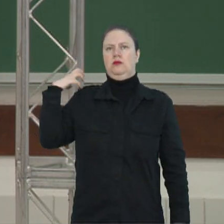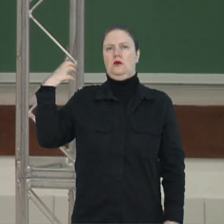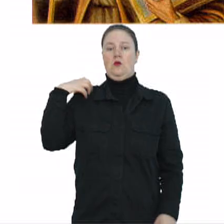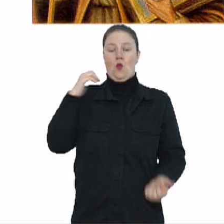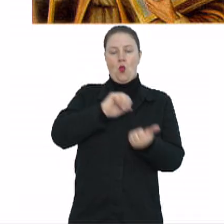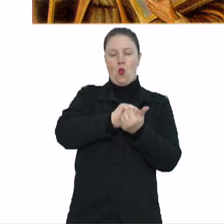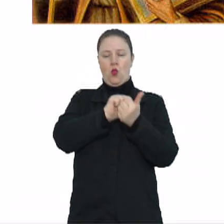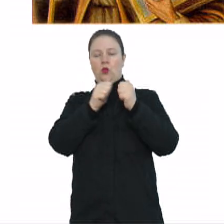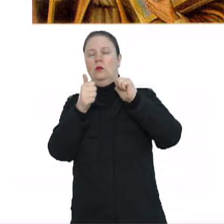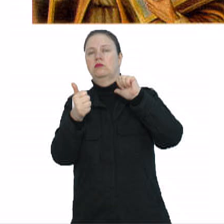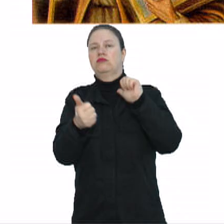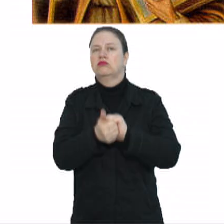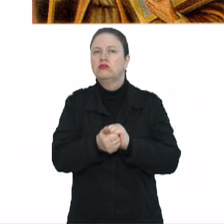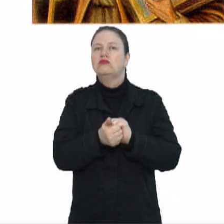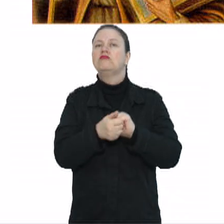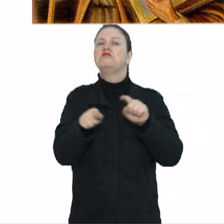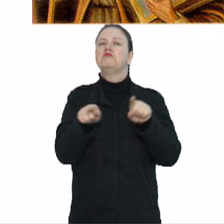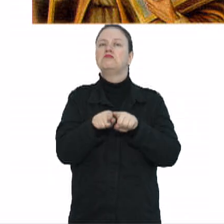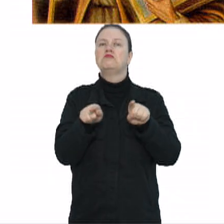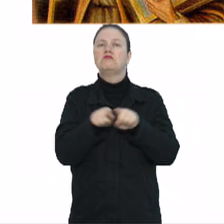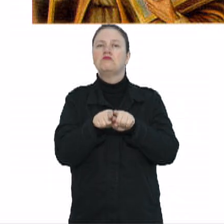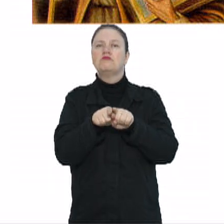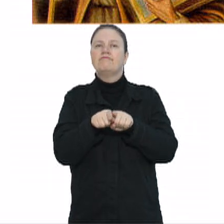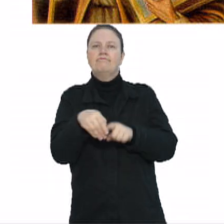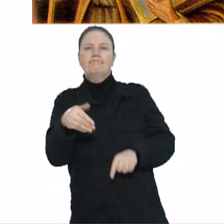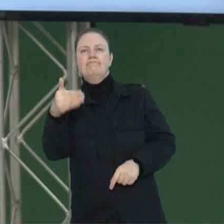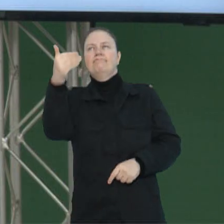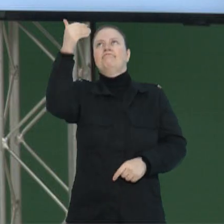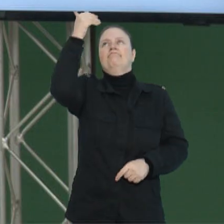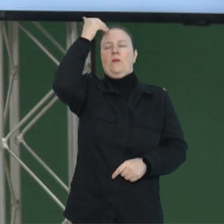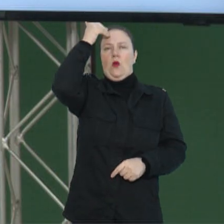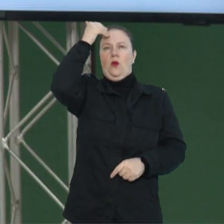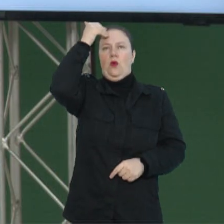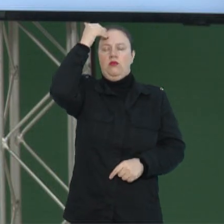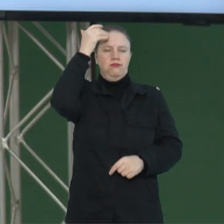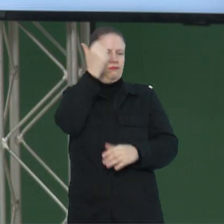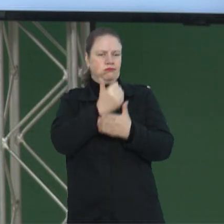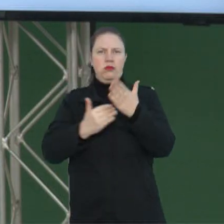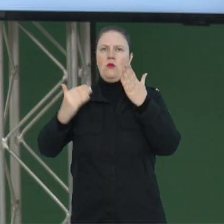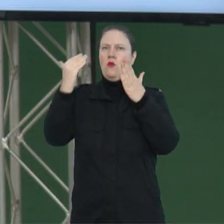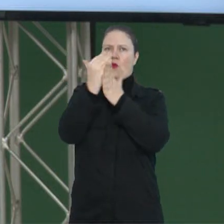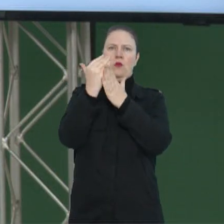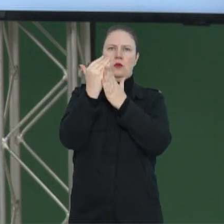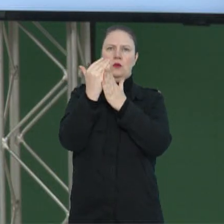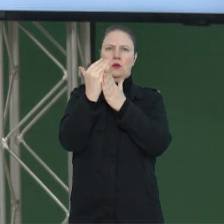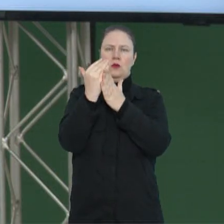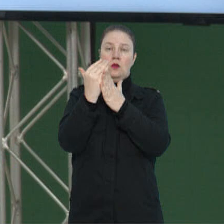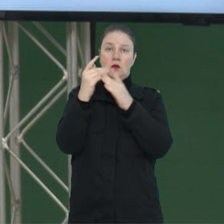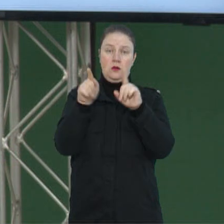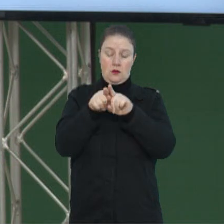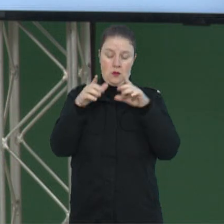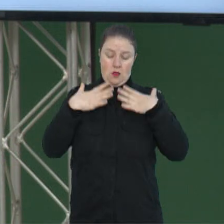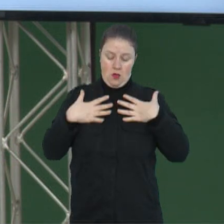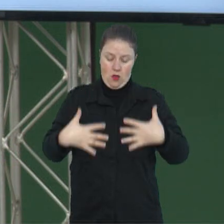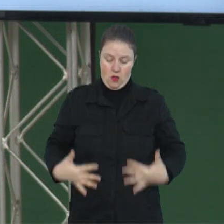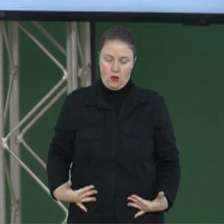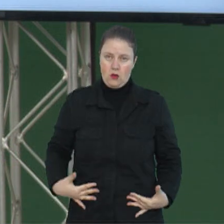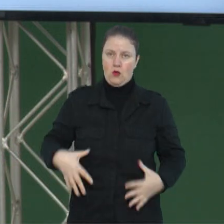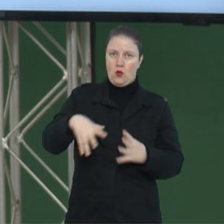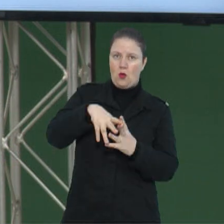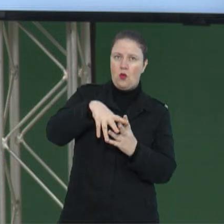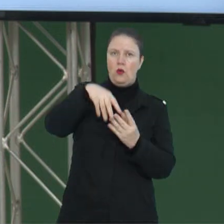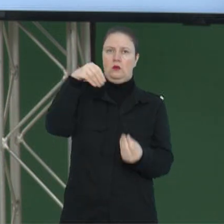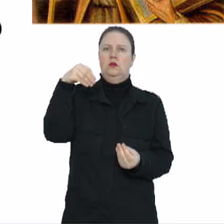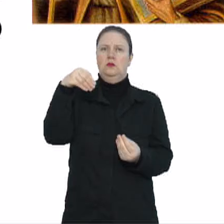a supremacia do espírito sobre o corpo também, né? A supremacia da alma sobre o corpo. E o